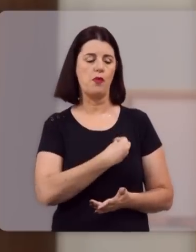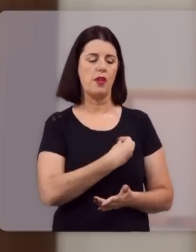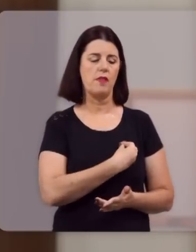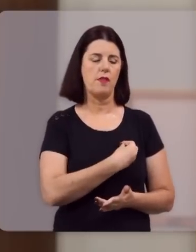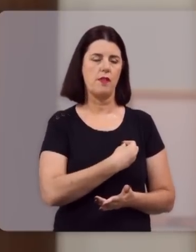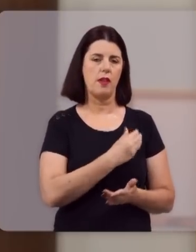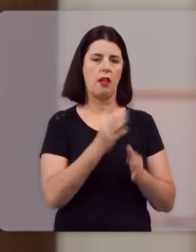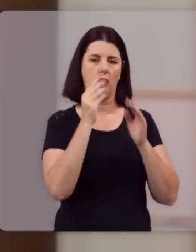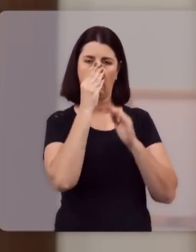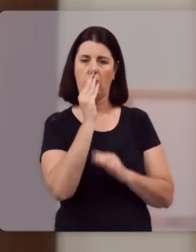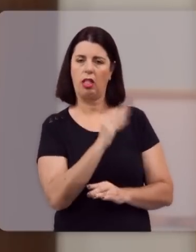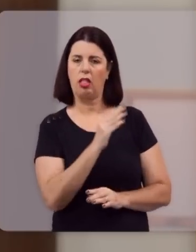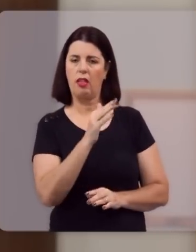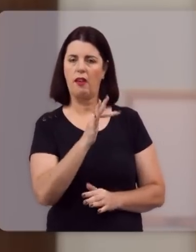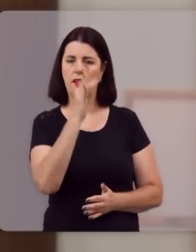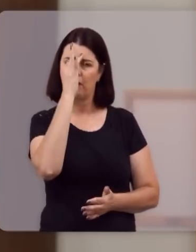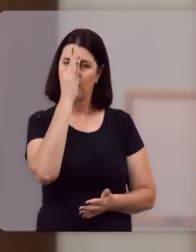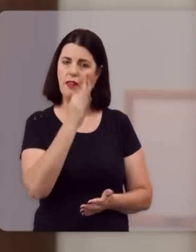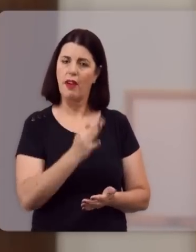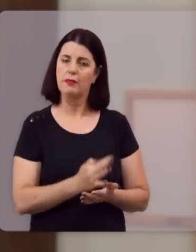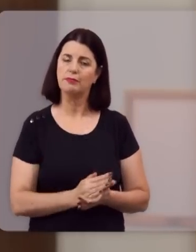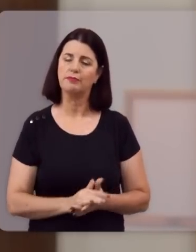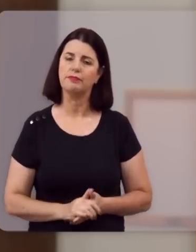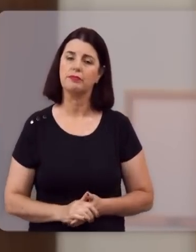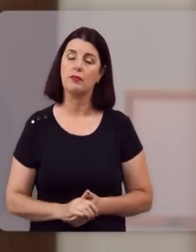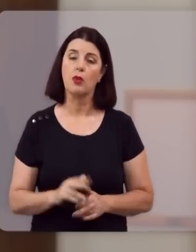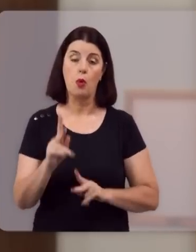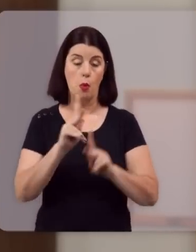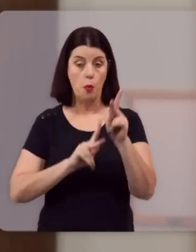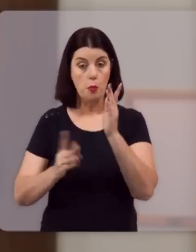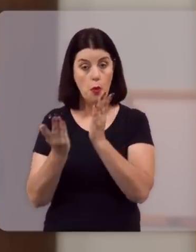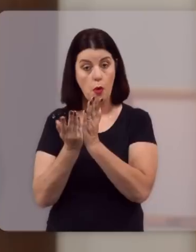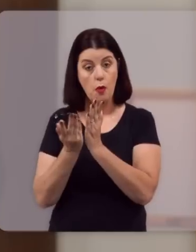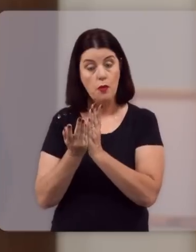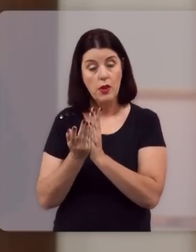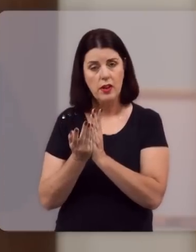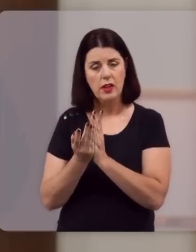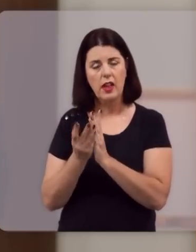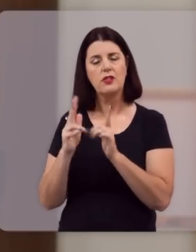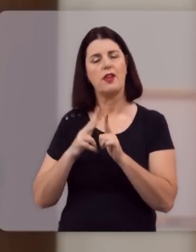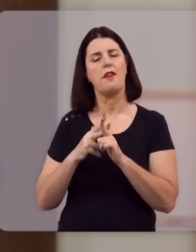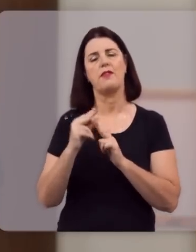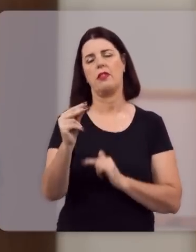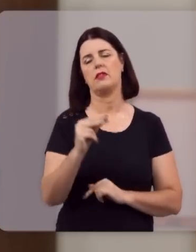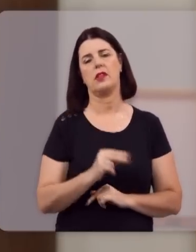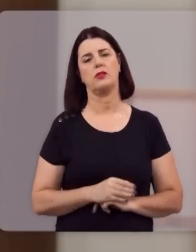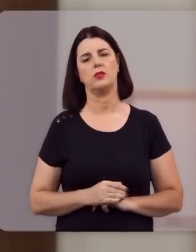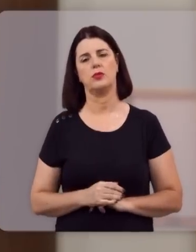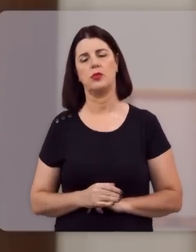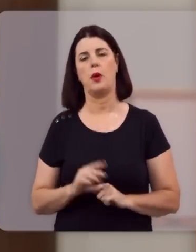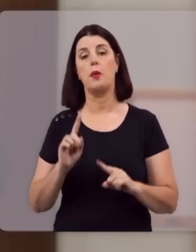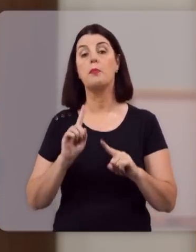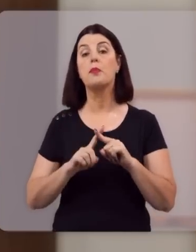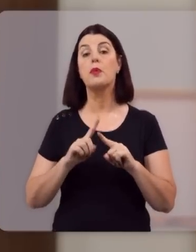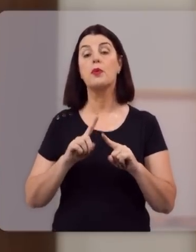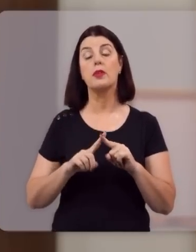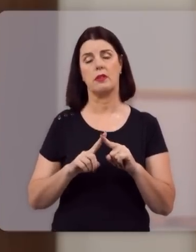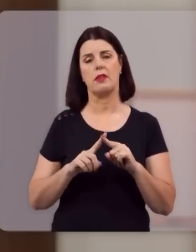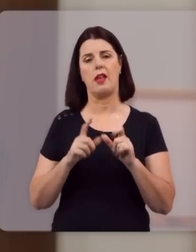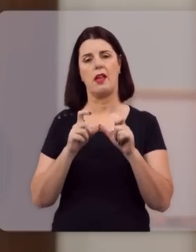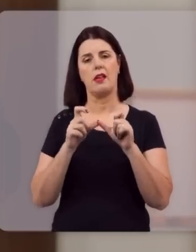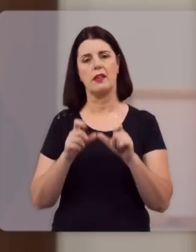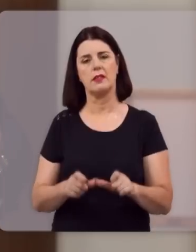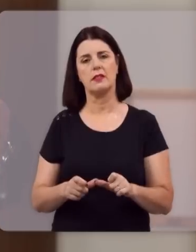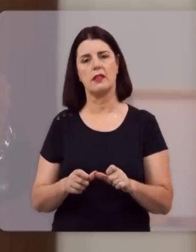fé. De tal forma que o povo de Deus, a igreja de Deus, é vencedora. Porque ela está